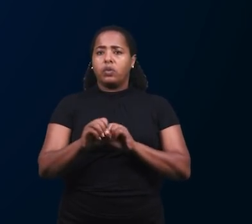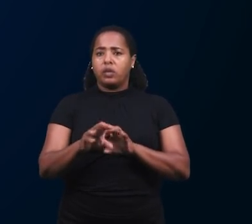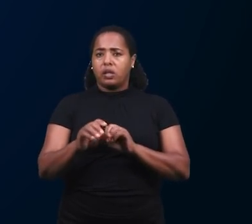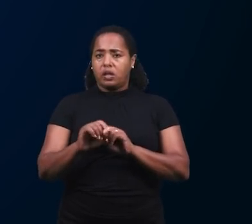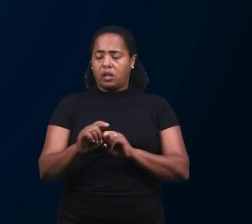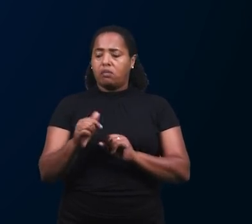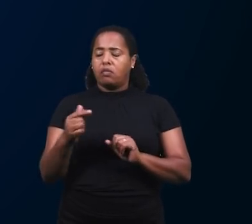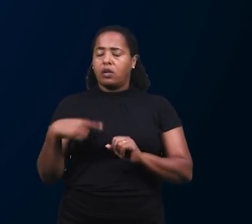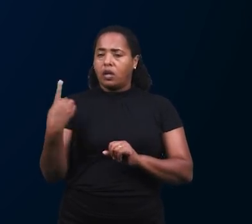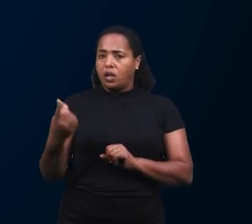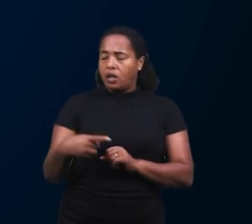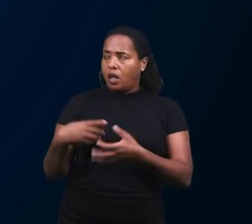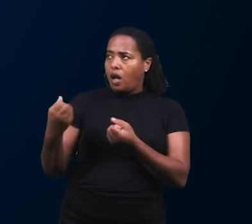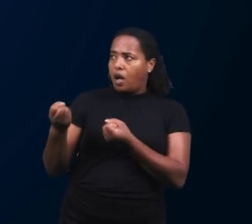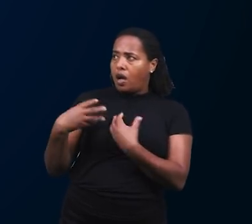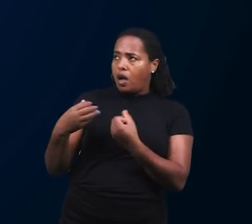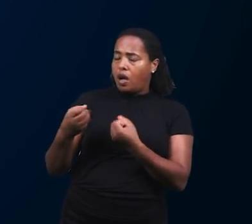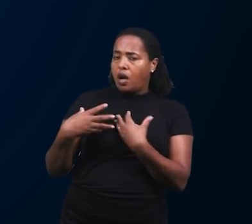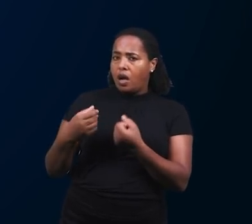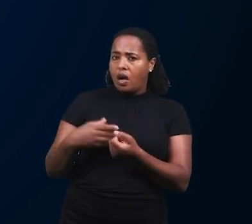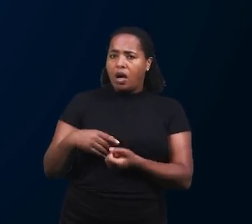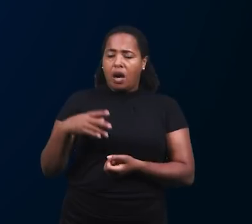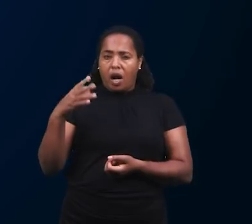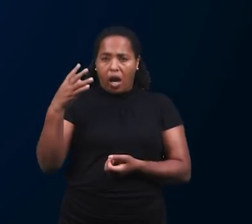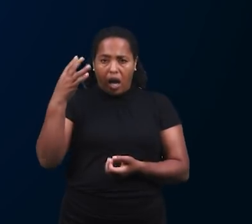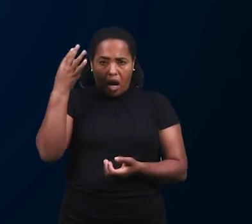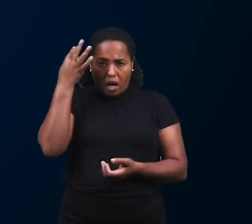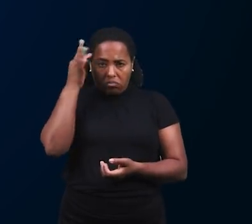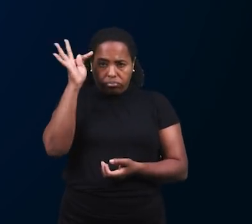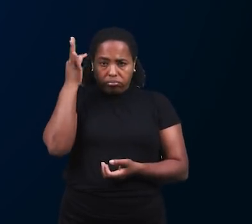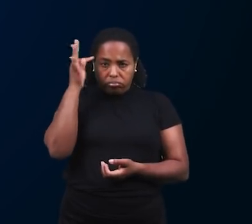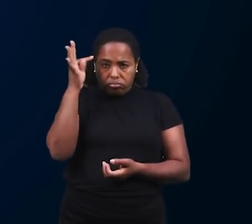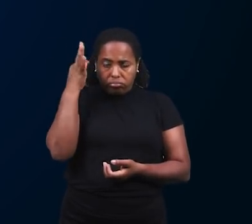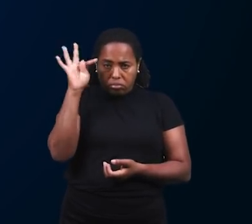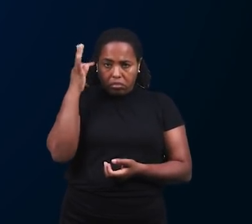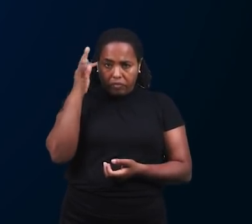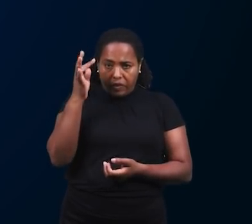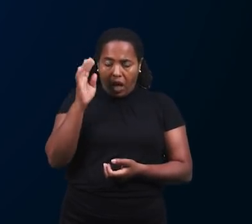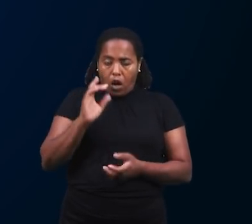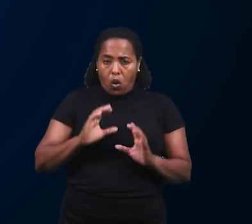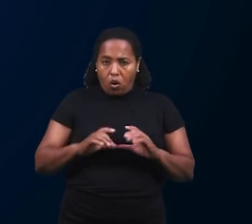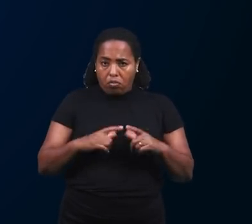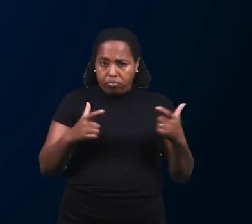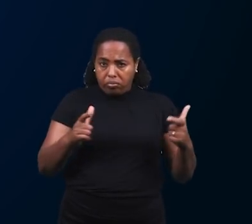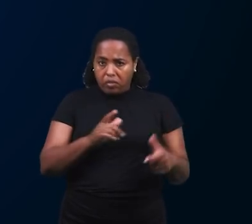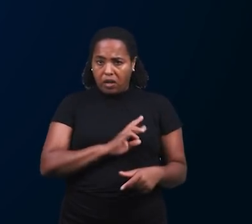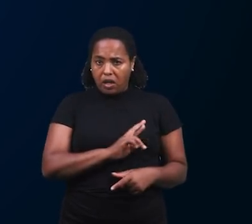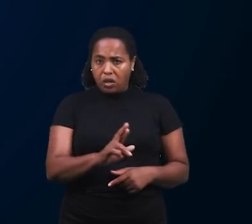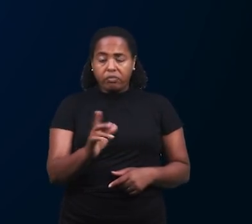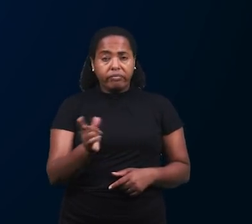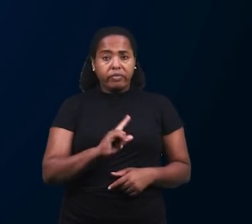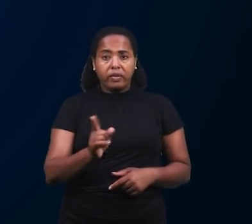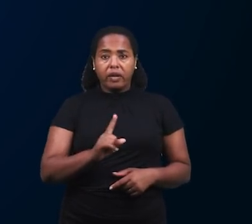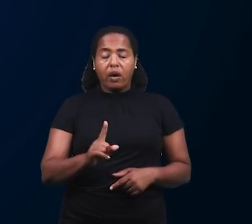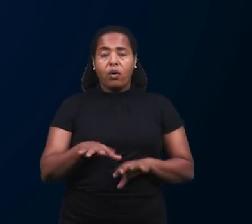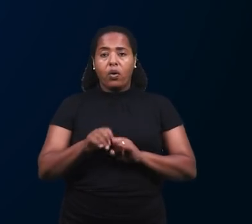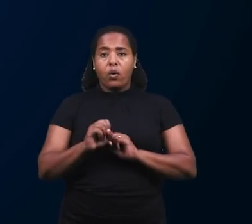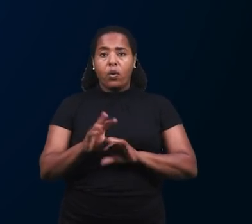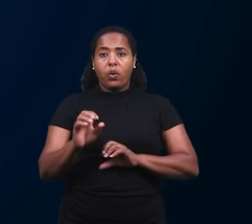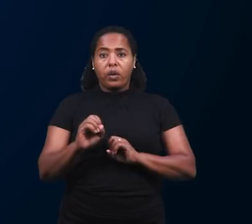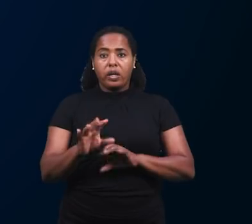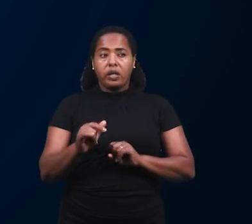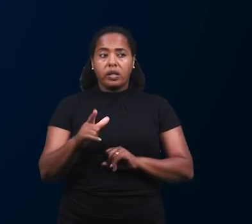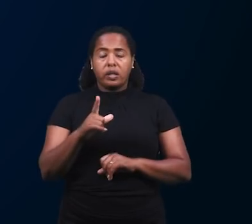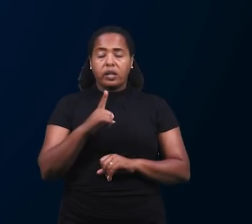Entendemos que esse ensino que recebemos não emerge da mente de um teólogo renomado ou de uma grande liderança